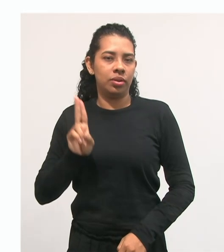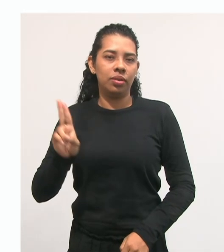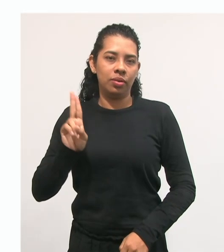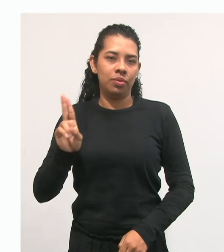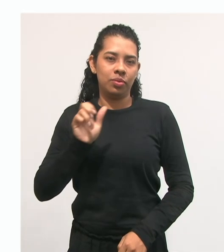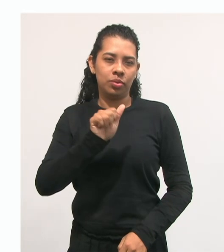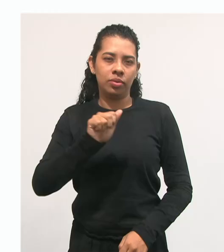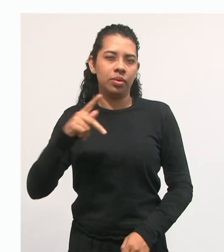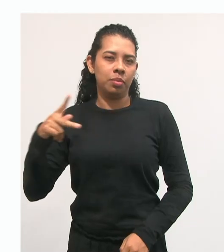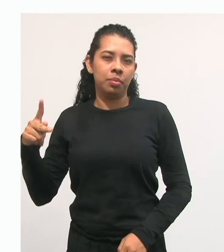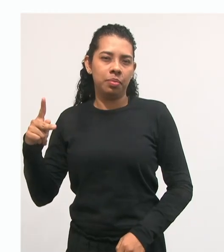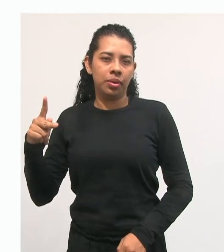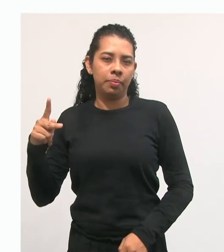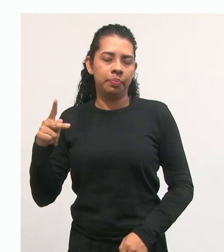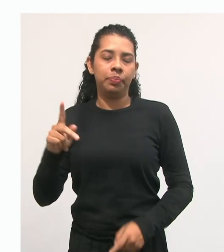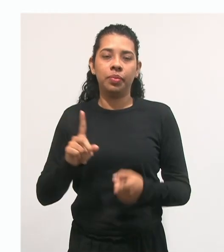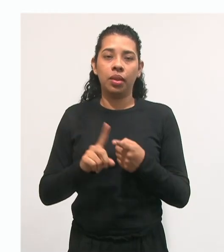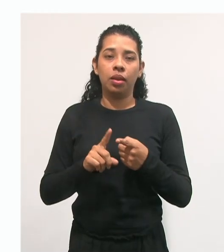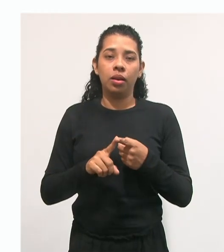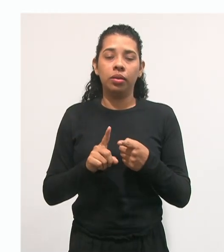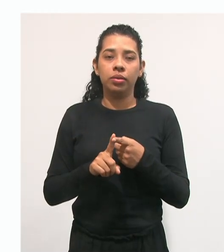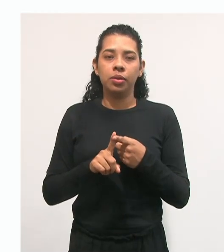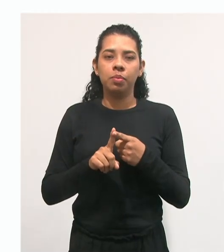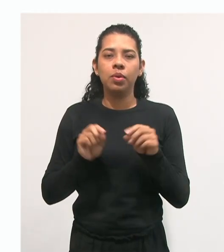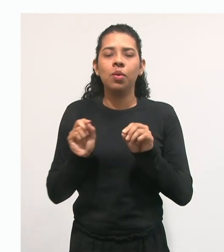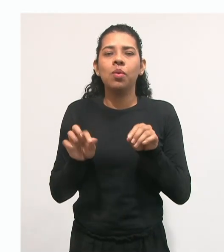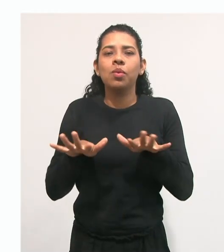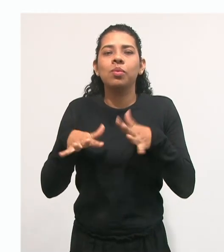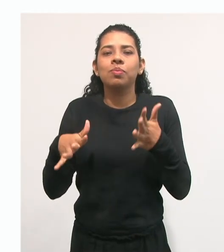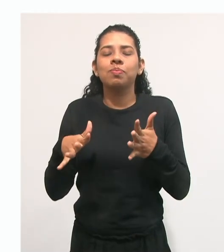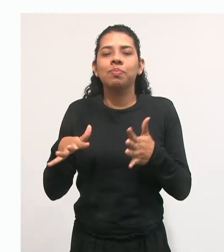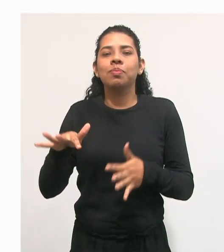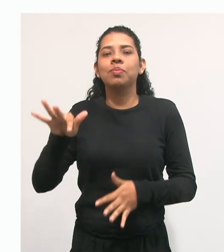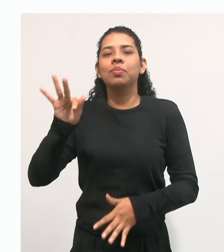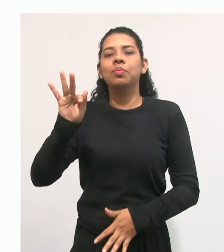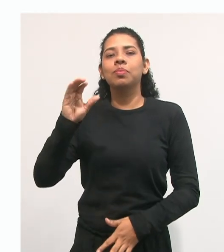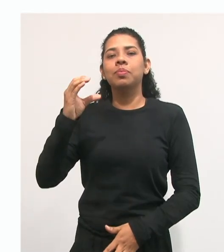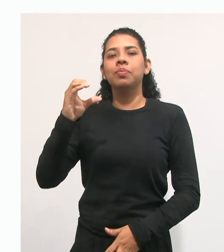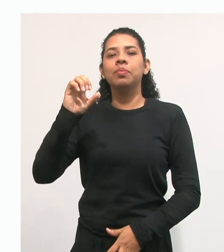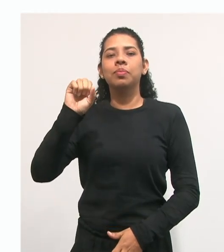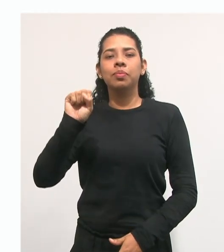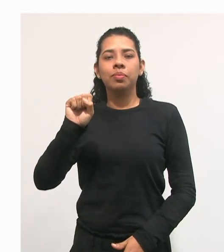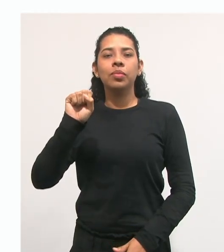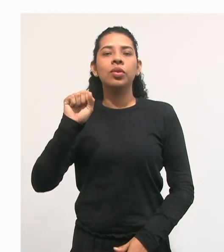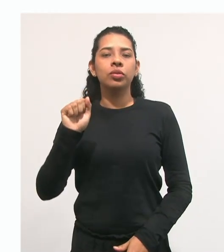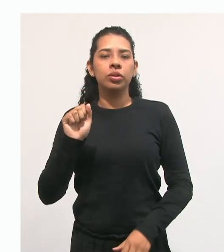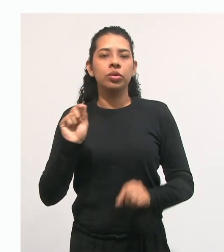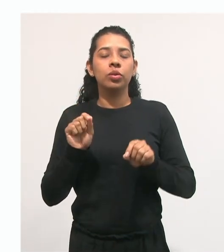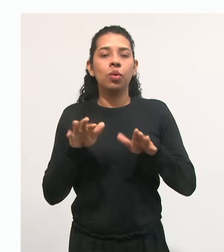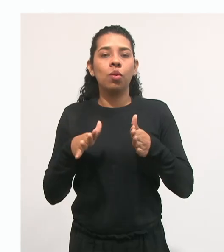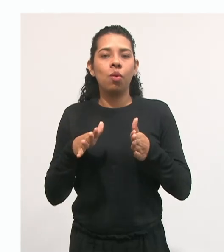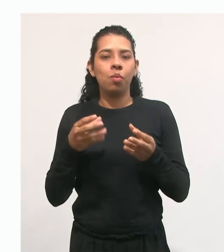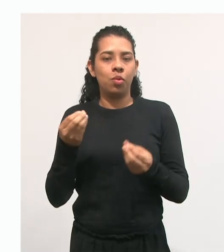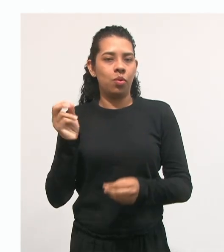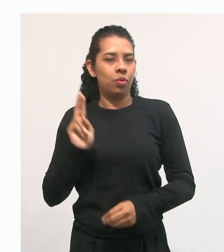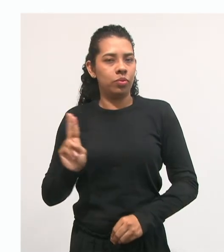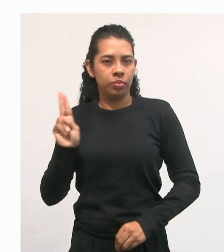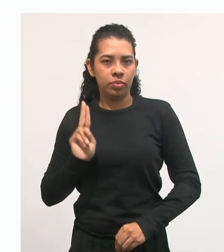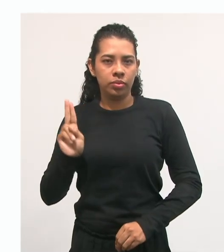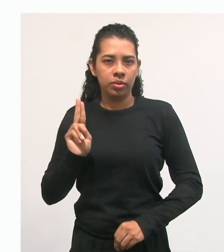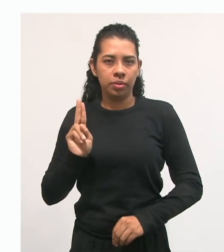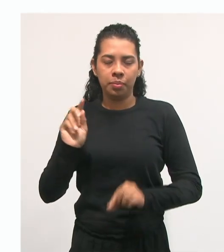como é que funciona a aplicação dessas TICs no processo de ensino e aprendizagem? O que é que